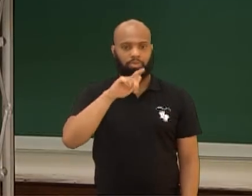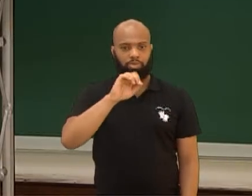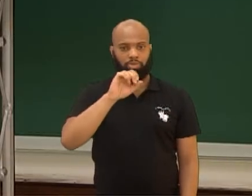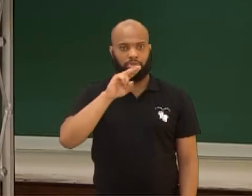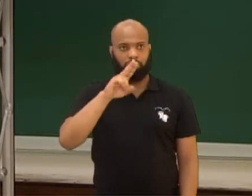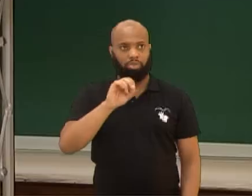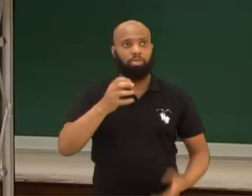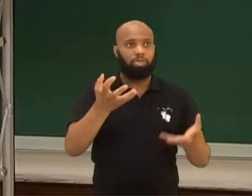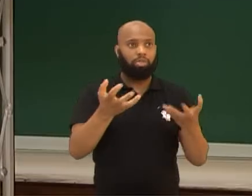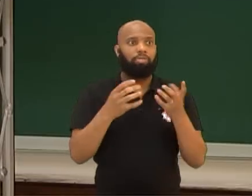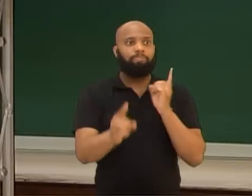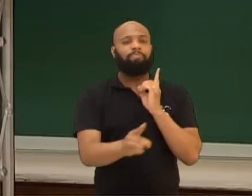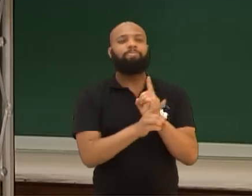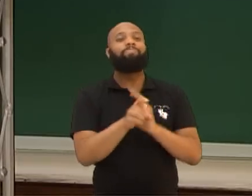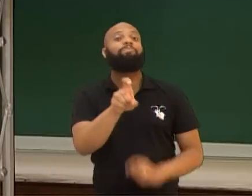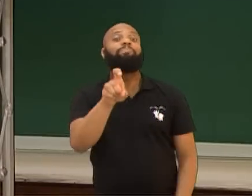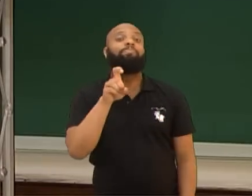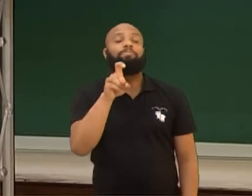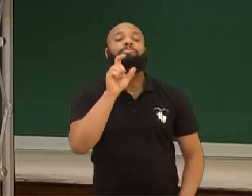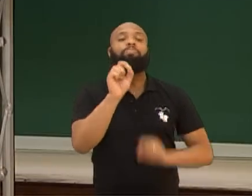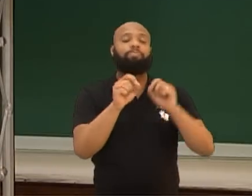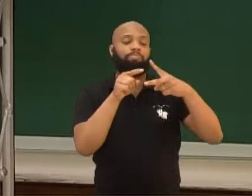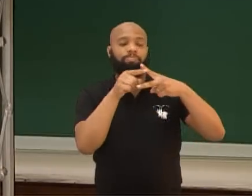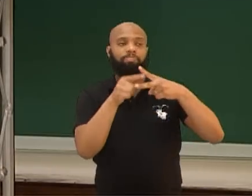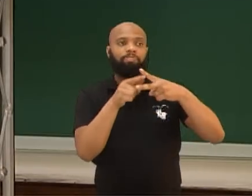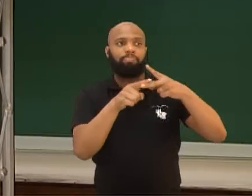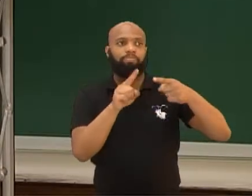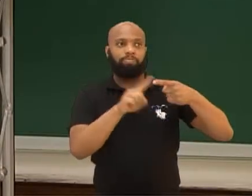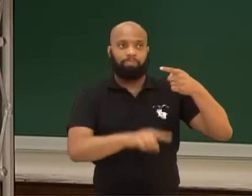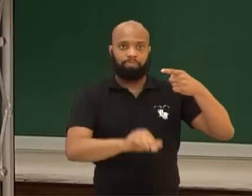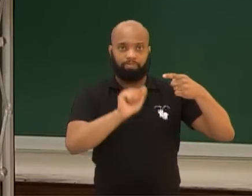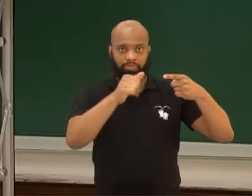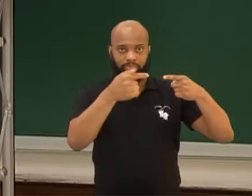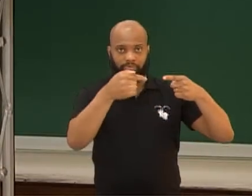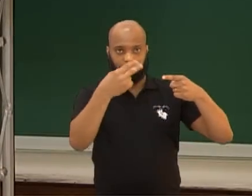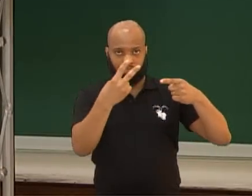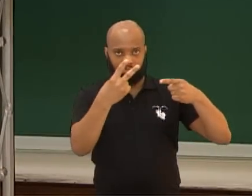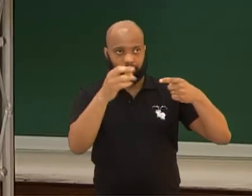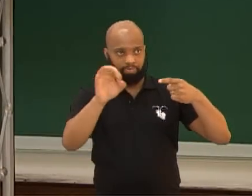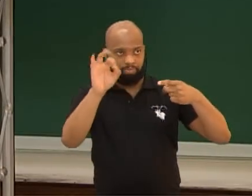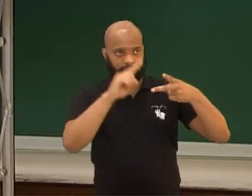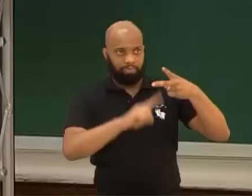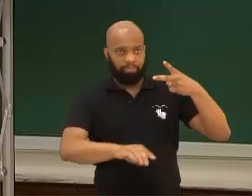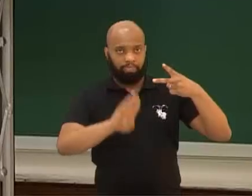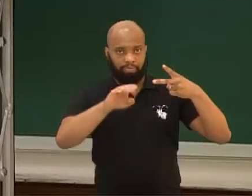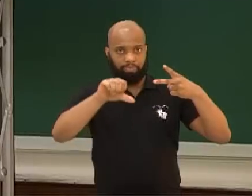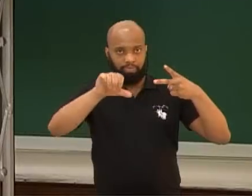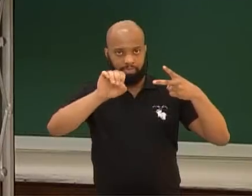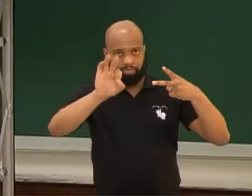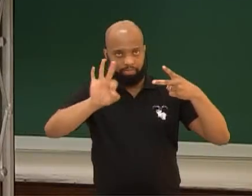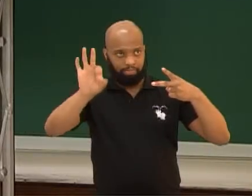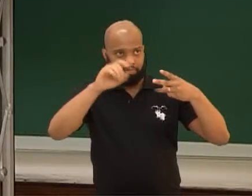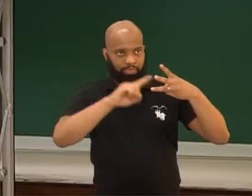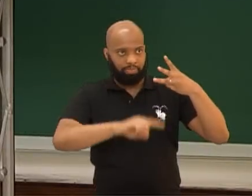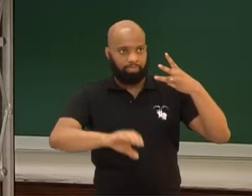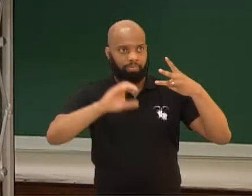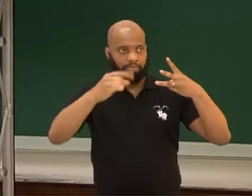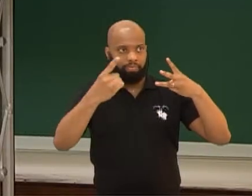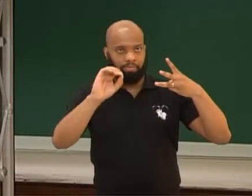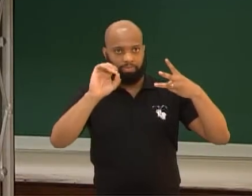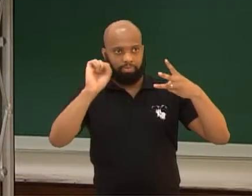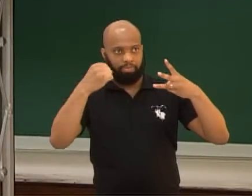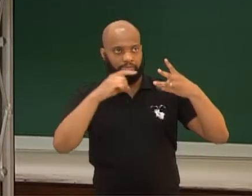ângulo X, esse ângulo aqui, ó? Letra A, 72 graus. Letra B, 90. Letra